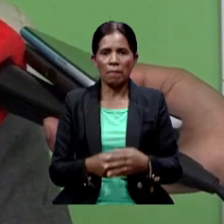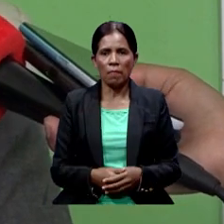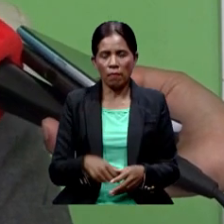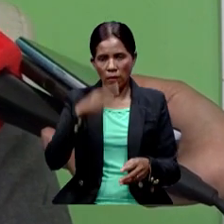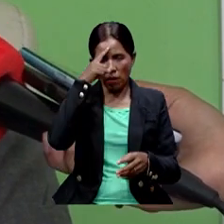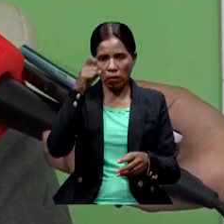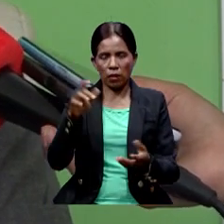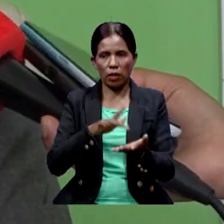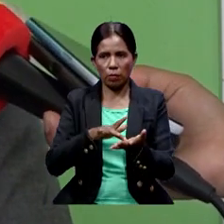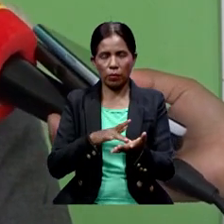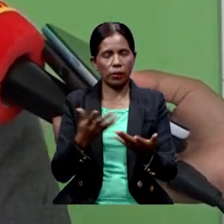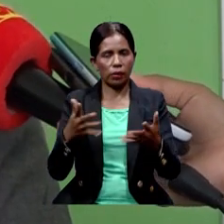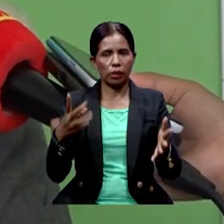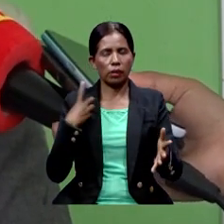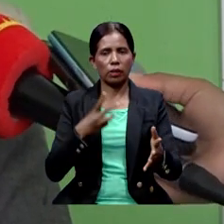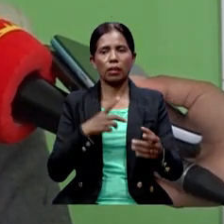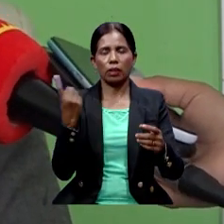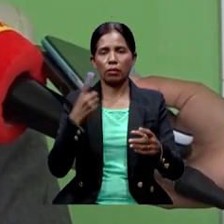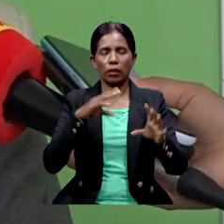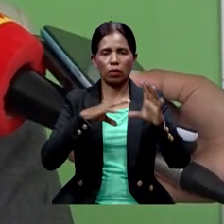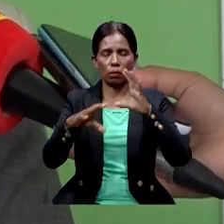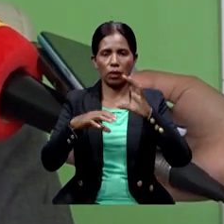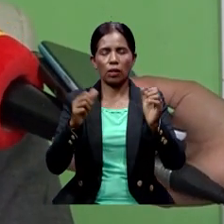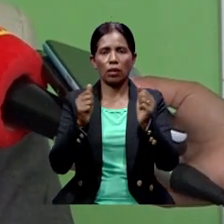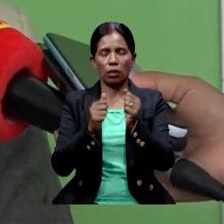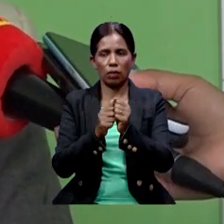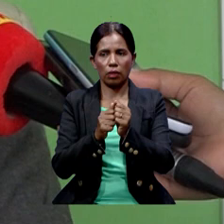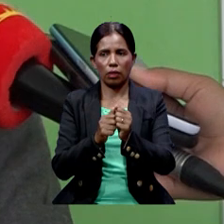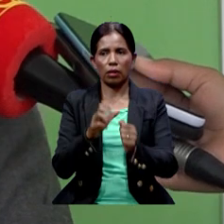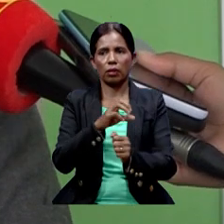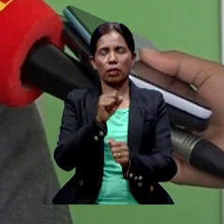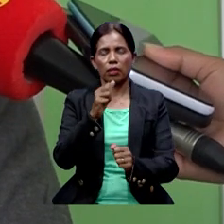quando stock out, a cita sempre comunica com a parte relevante, essa same.